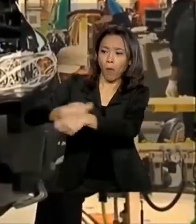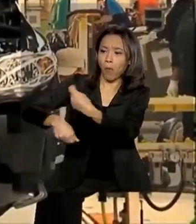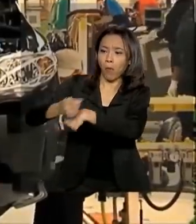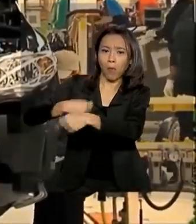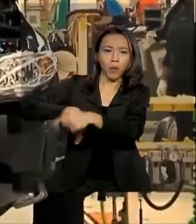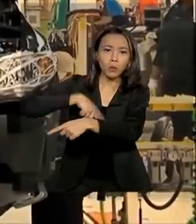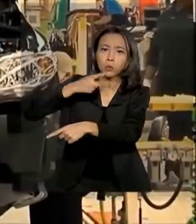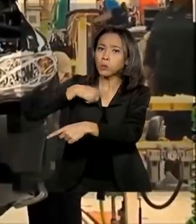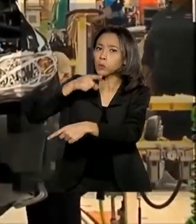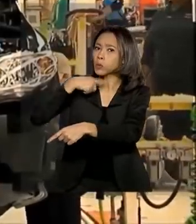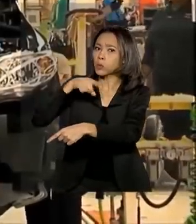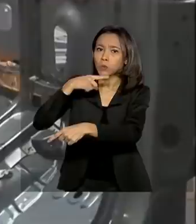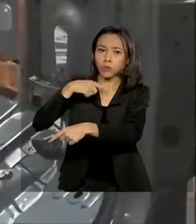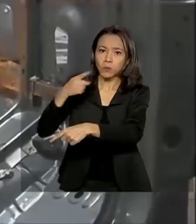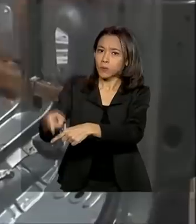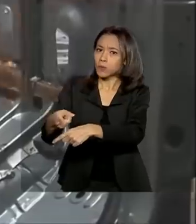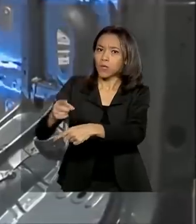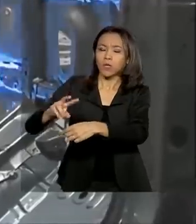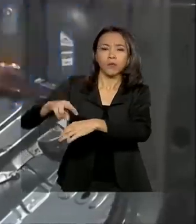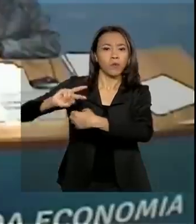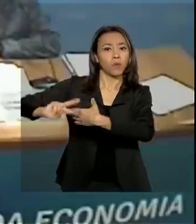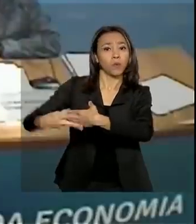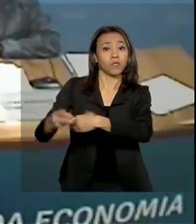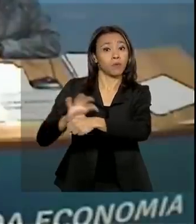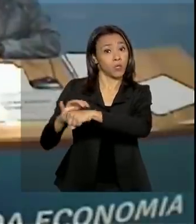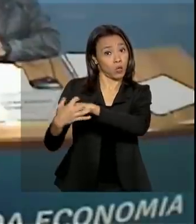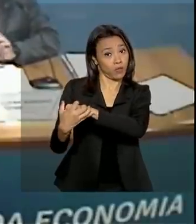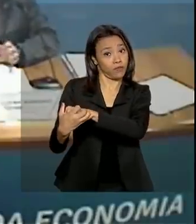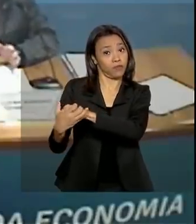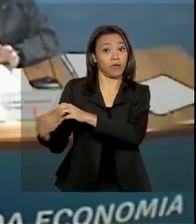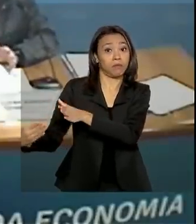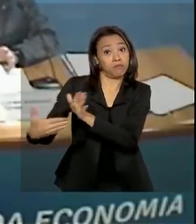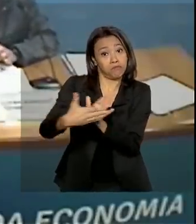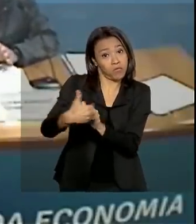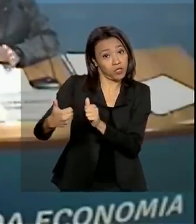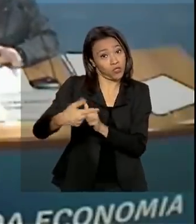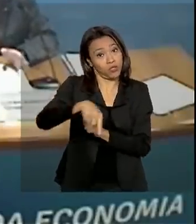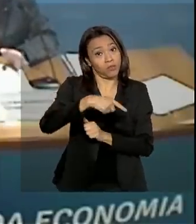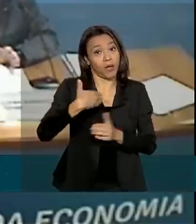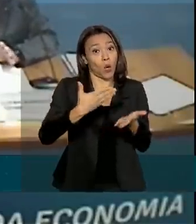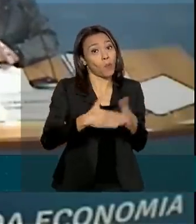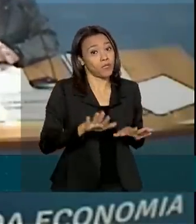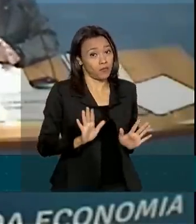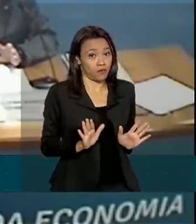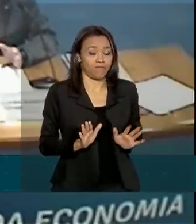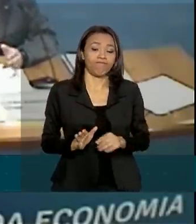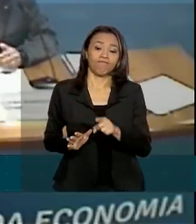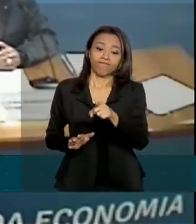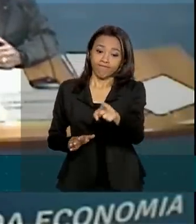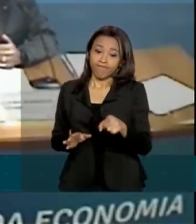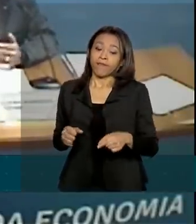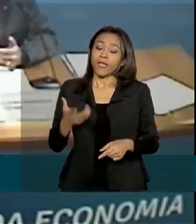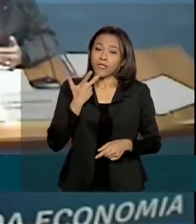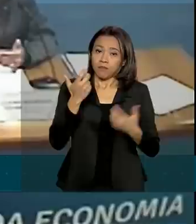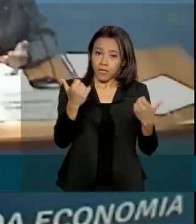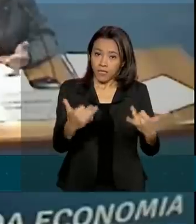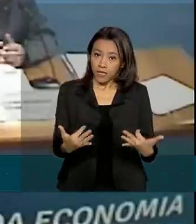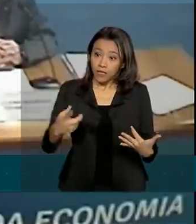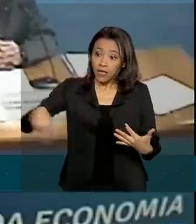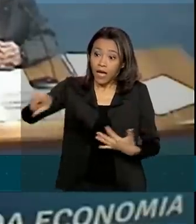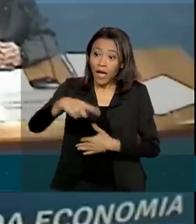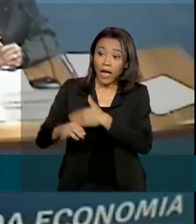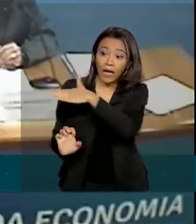pelos impactos da pandemia do novo coronavírus. As empresas já estão na eminência de um período de